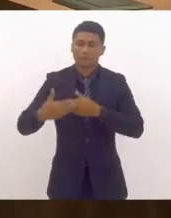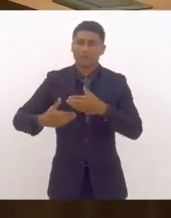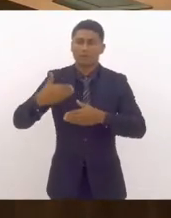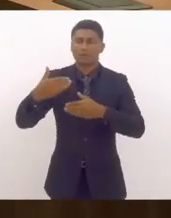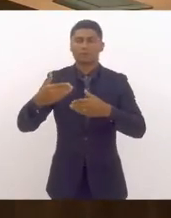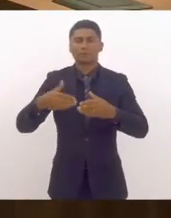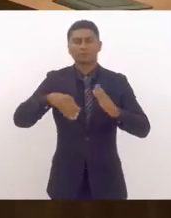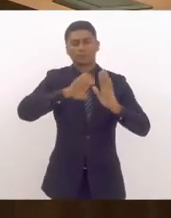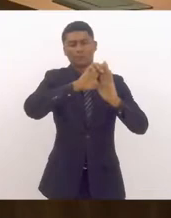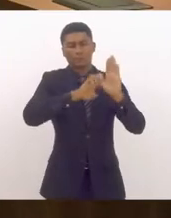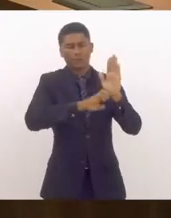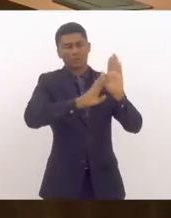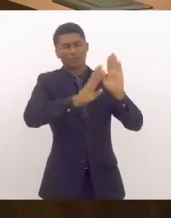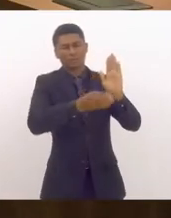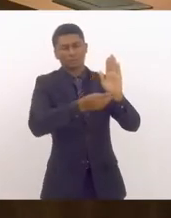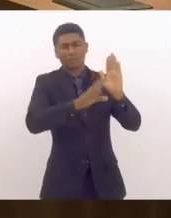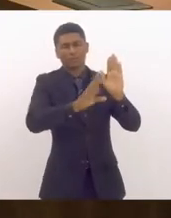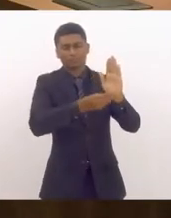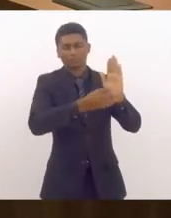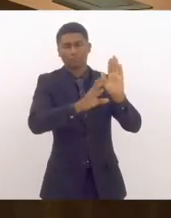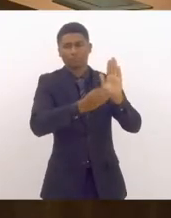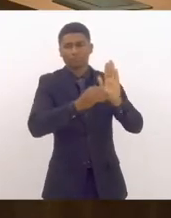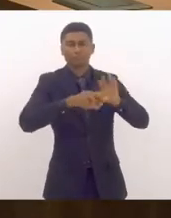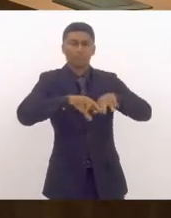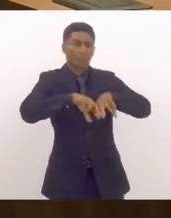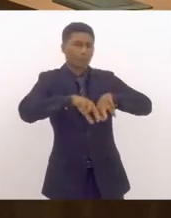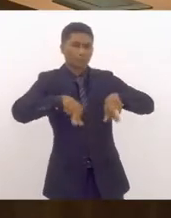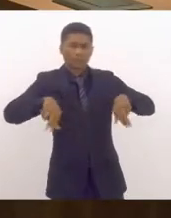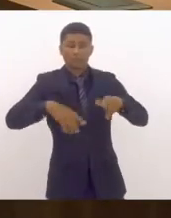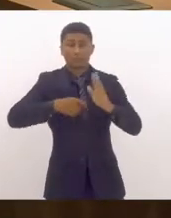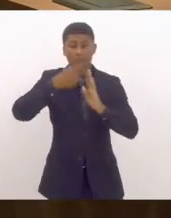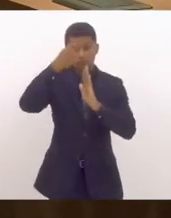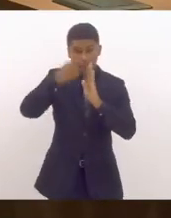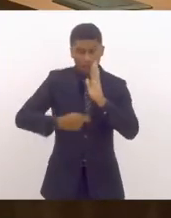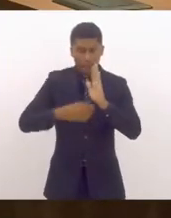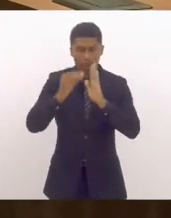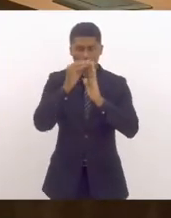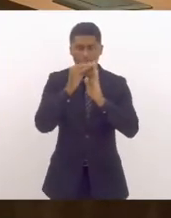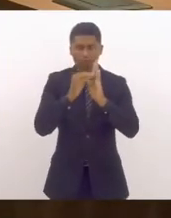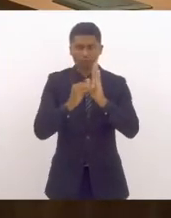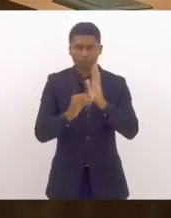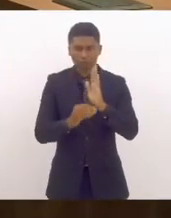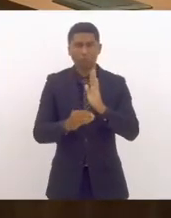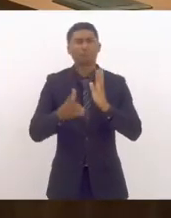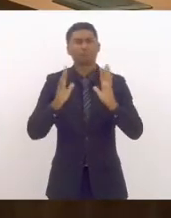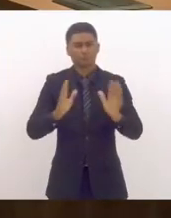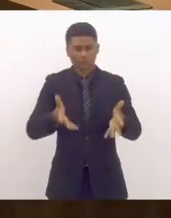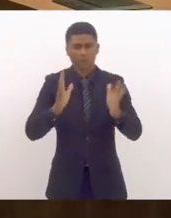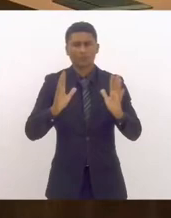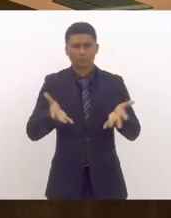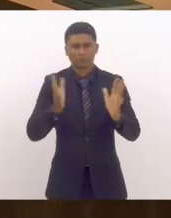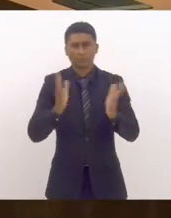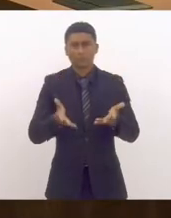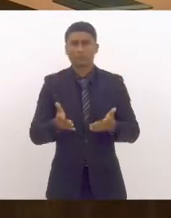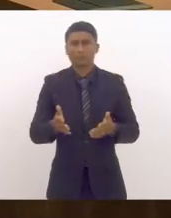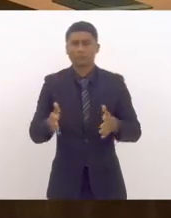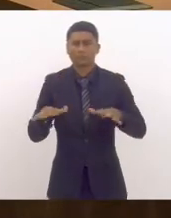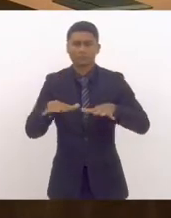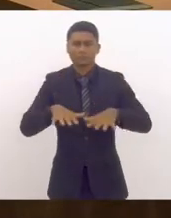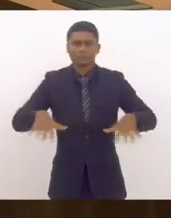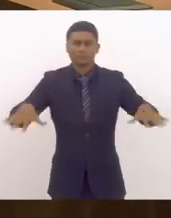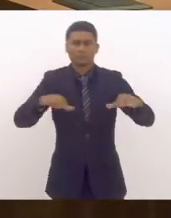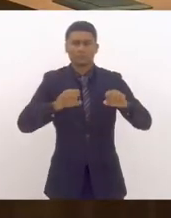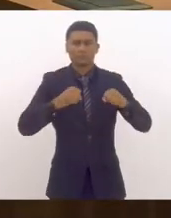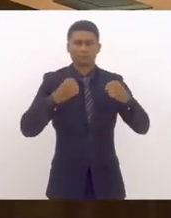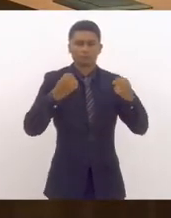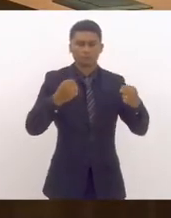emendas que nós apresentamos neste diálogo foram incorporadas ao texto. Eu quero ressaltar, Max, além do esforço dos mandatos, das nossas